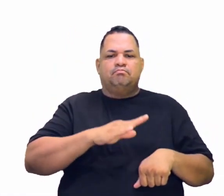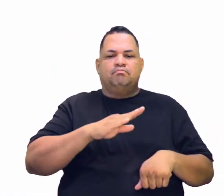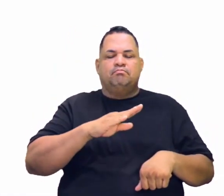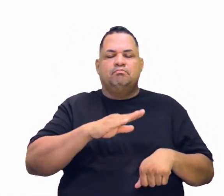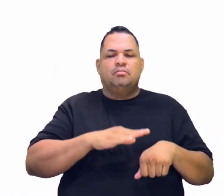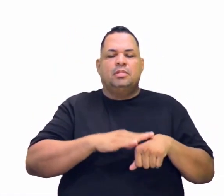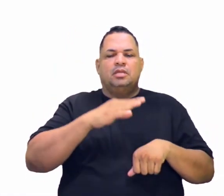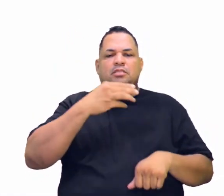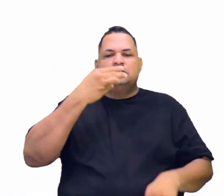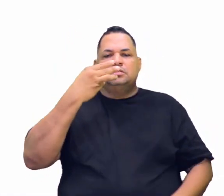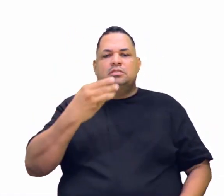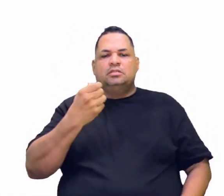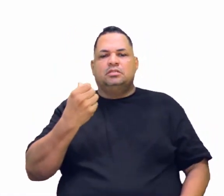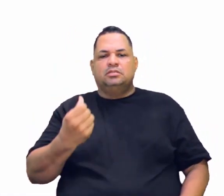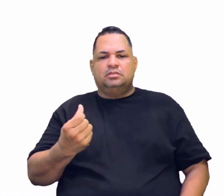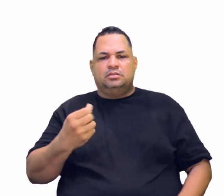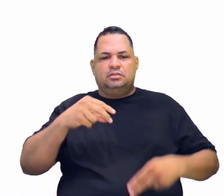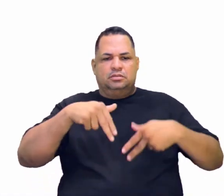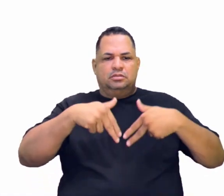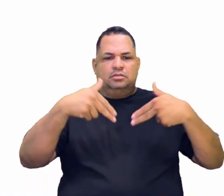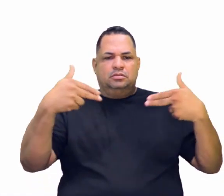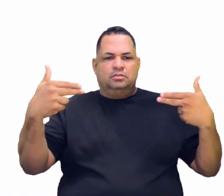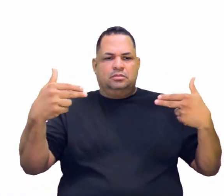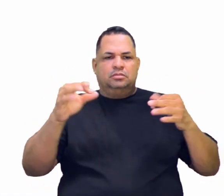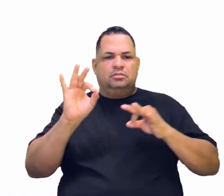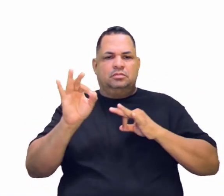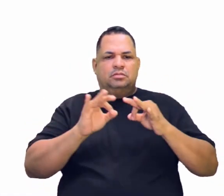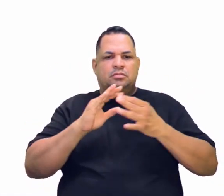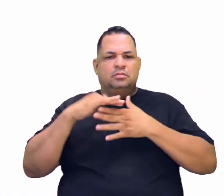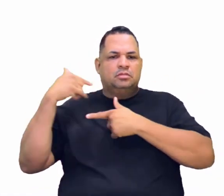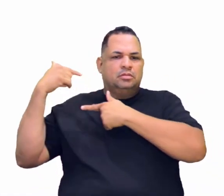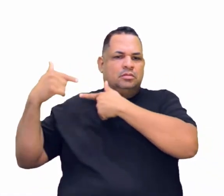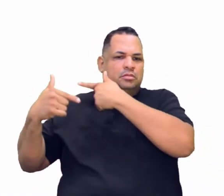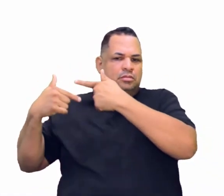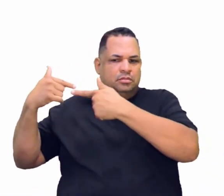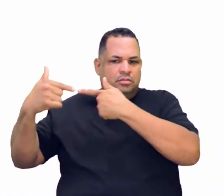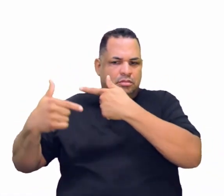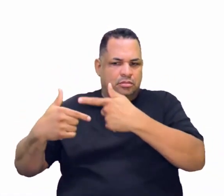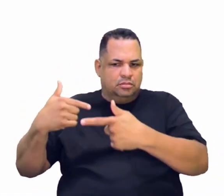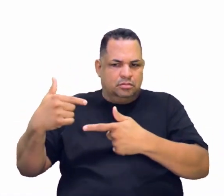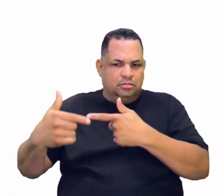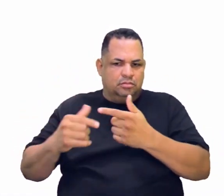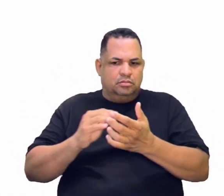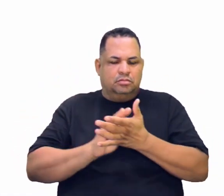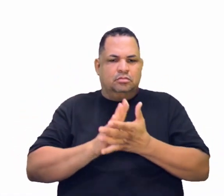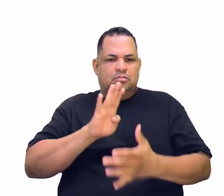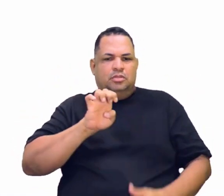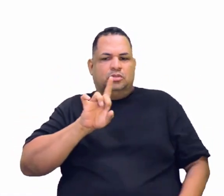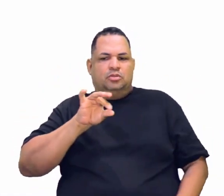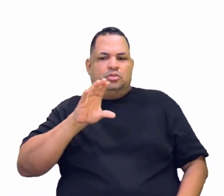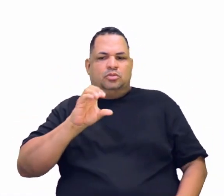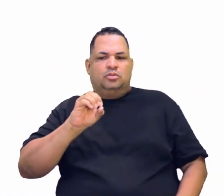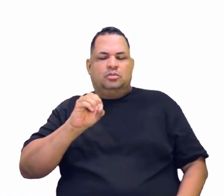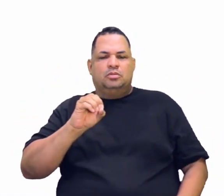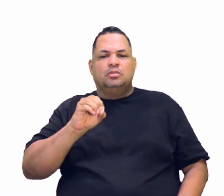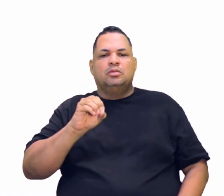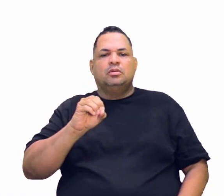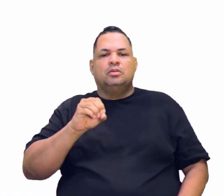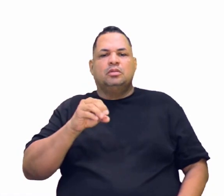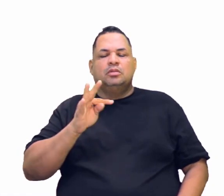ou 40 etnias, mais ou menos. Ele era descendente de Bororo, Terena e